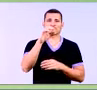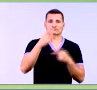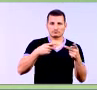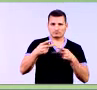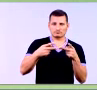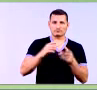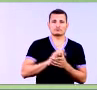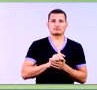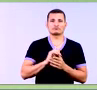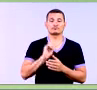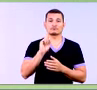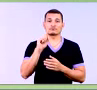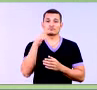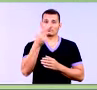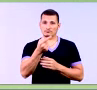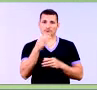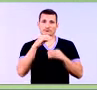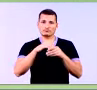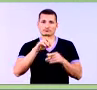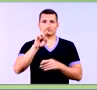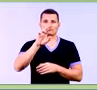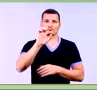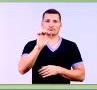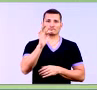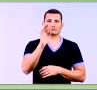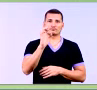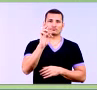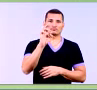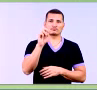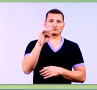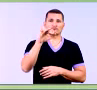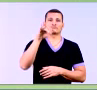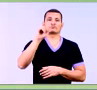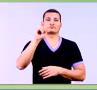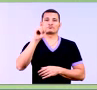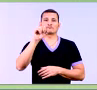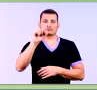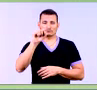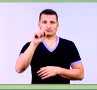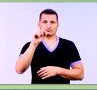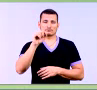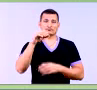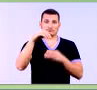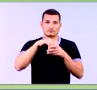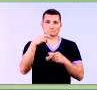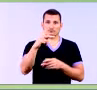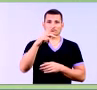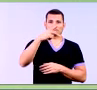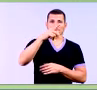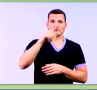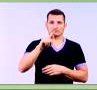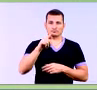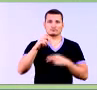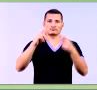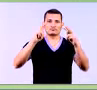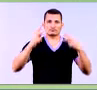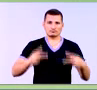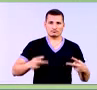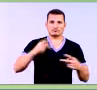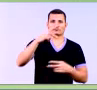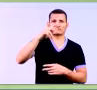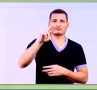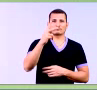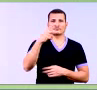Depois, colocar as referências dentro de suas páginas HTML, PHP ou outra qualquer.